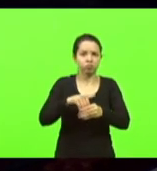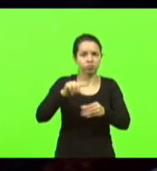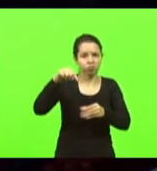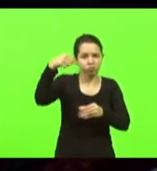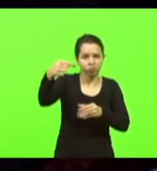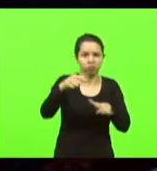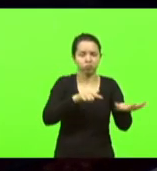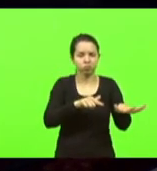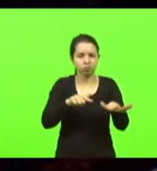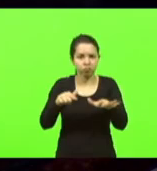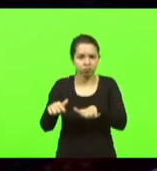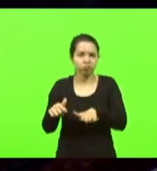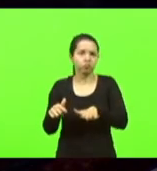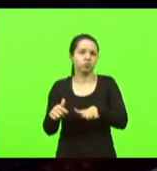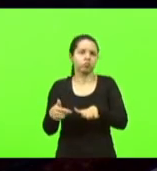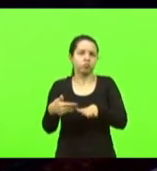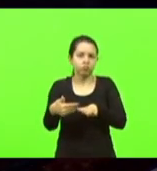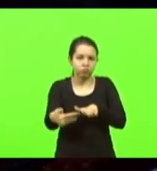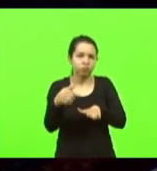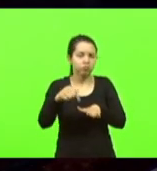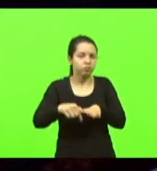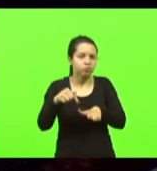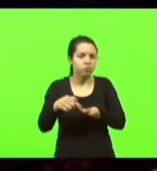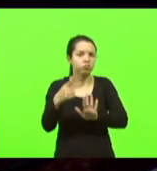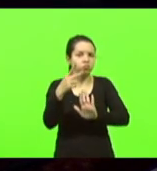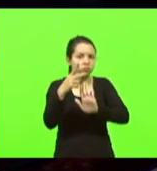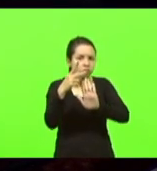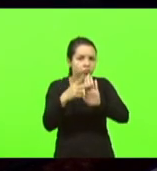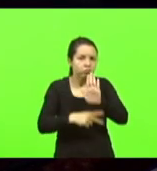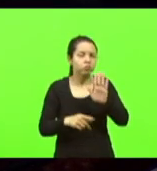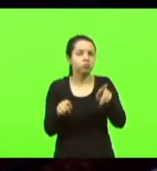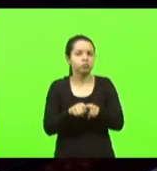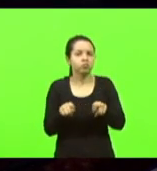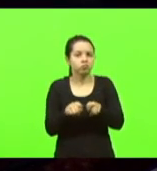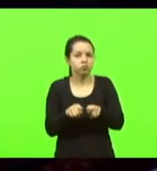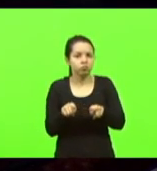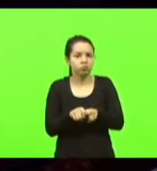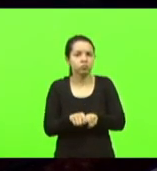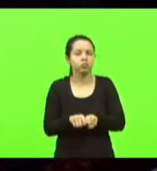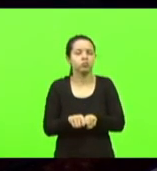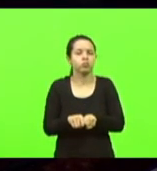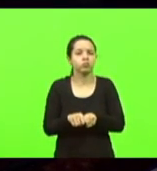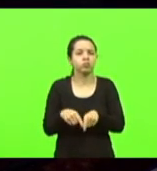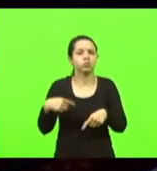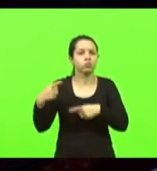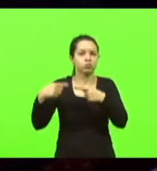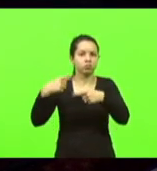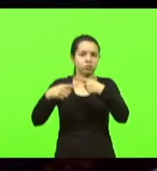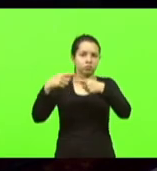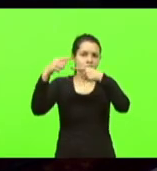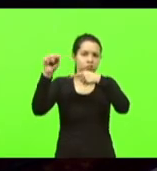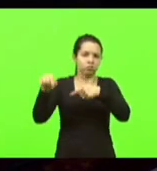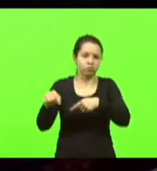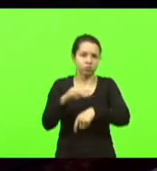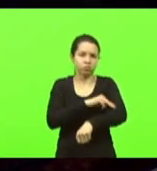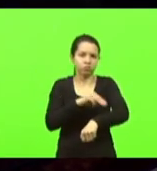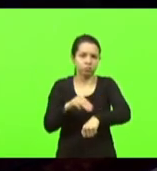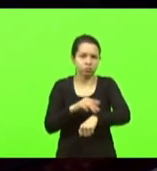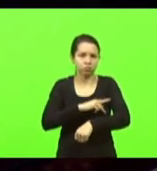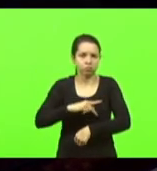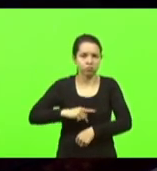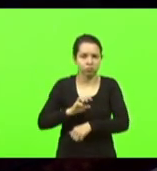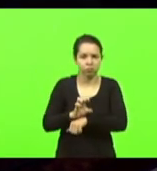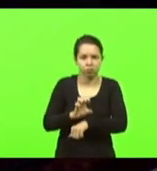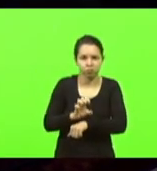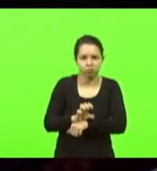está chegando aqui o projeto de descompactação de carreira do magistério público estadual e também de